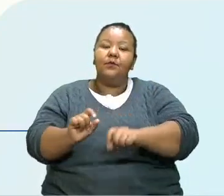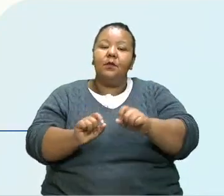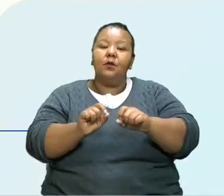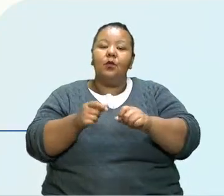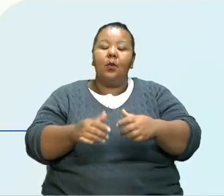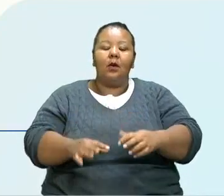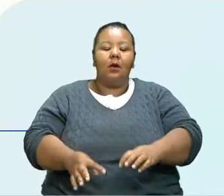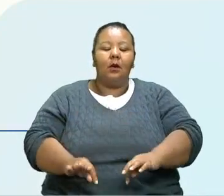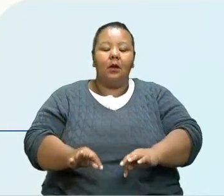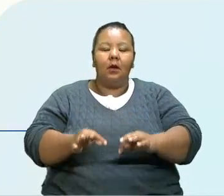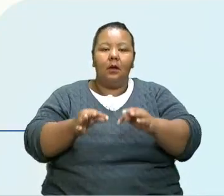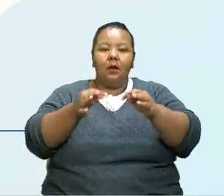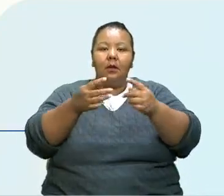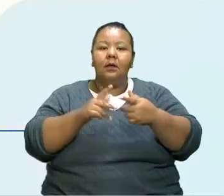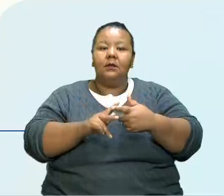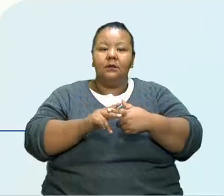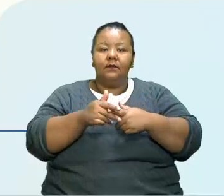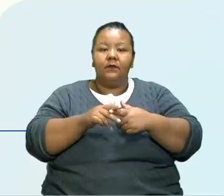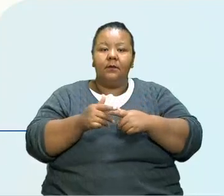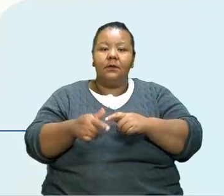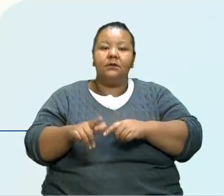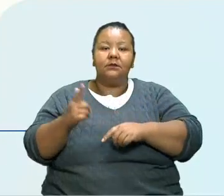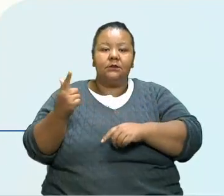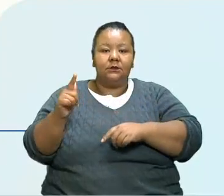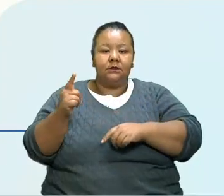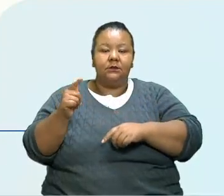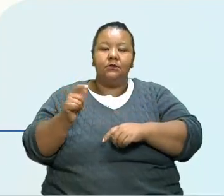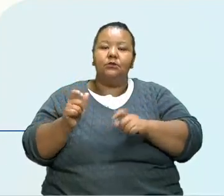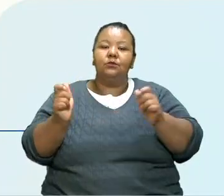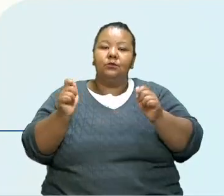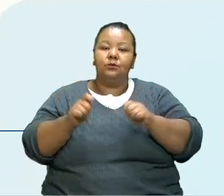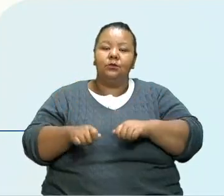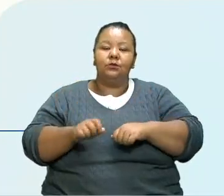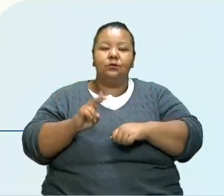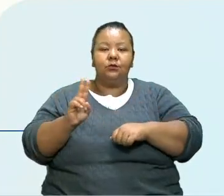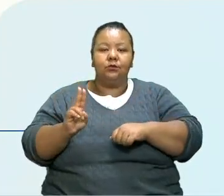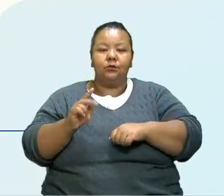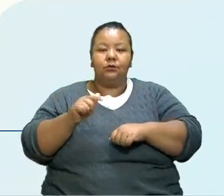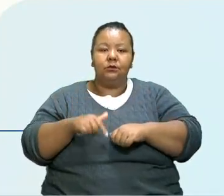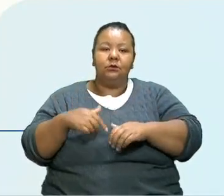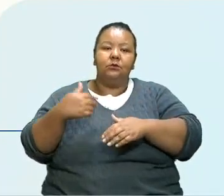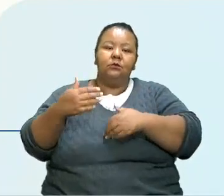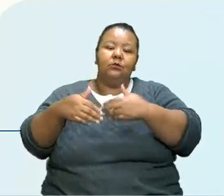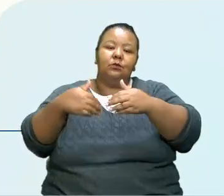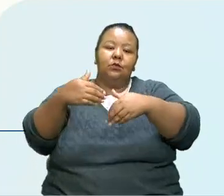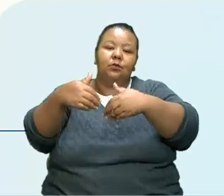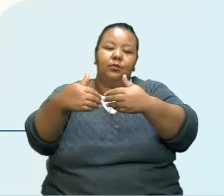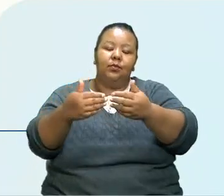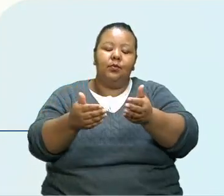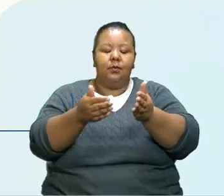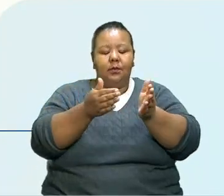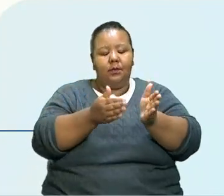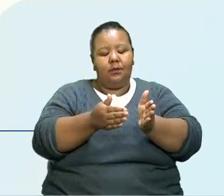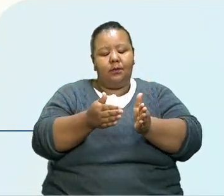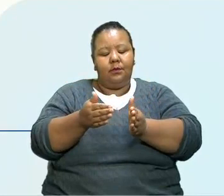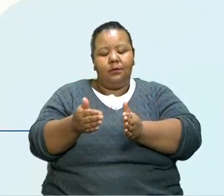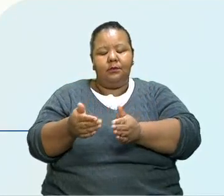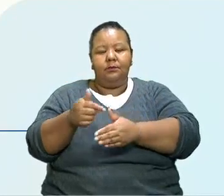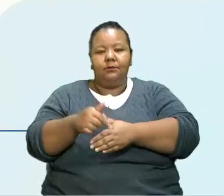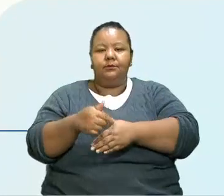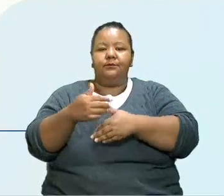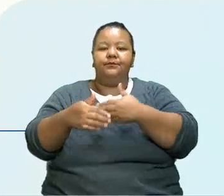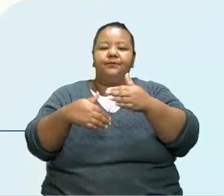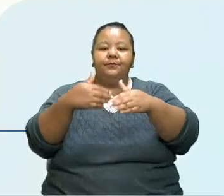e ferramentas de gestão que podem ser utilizados para os processos, para as etapas de desenvolvimento